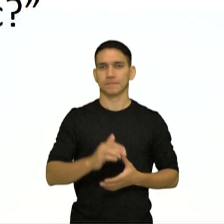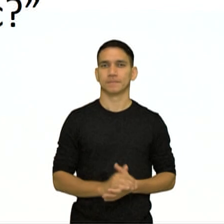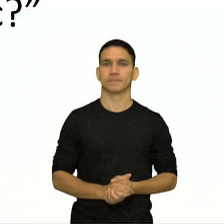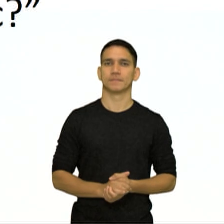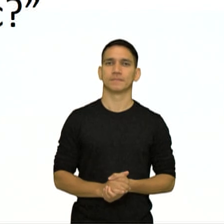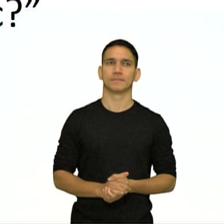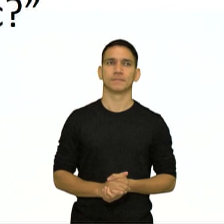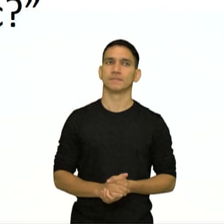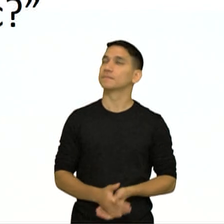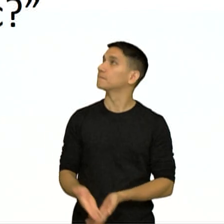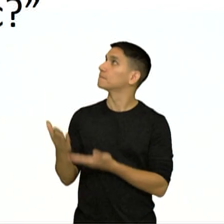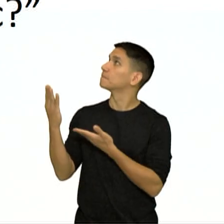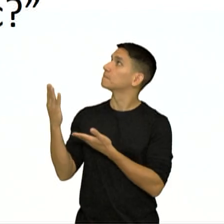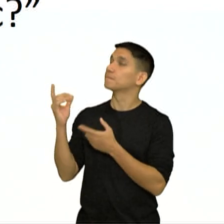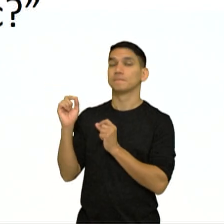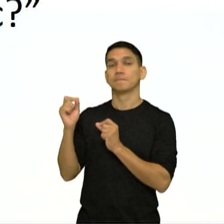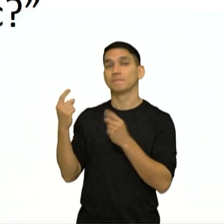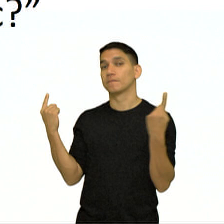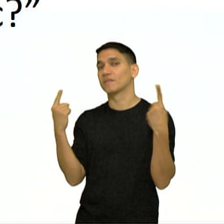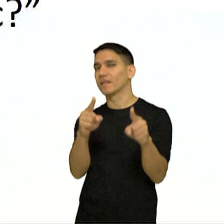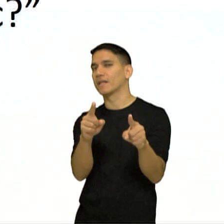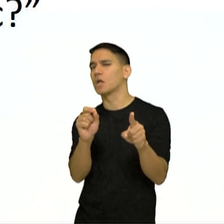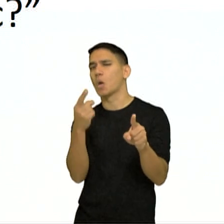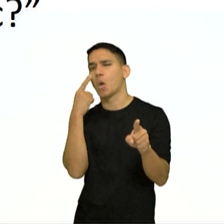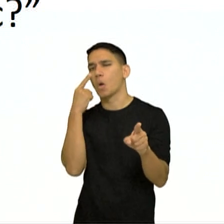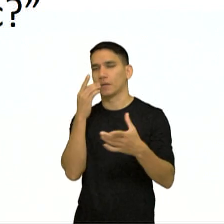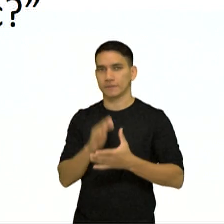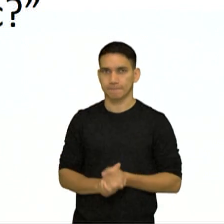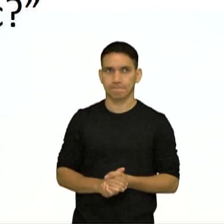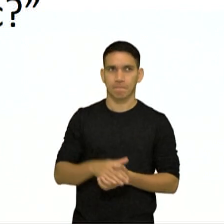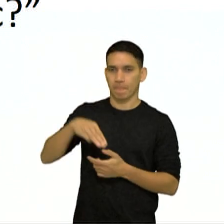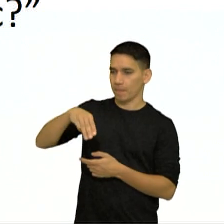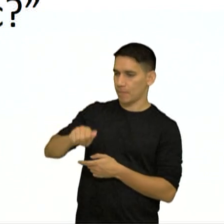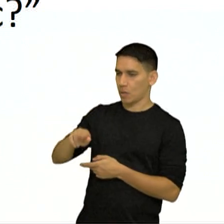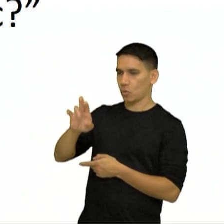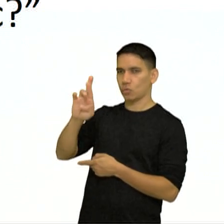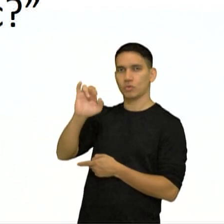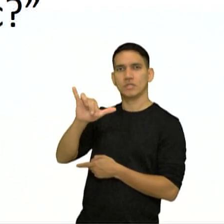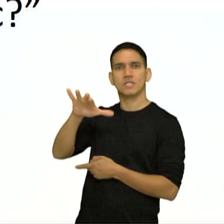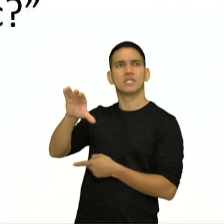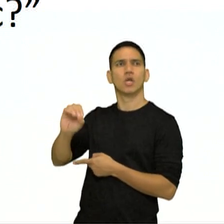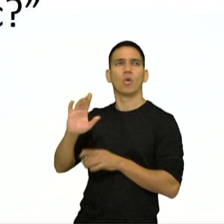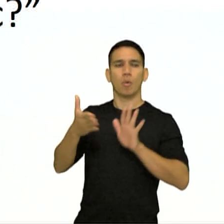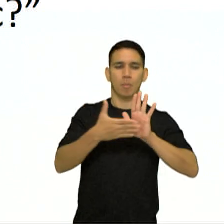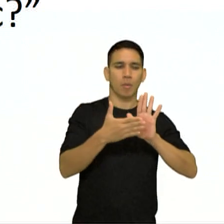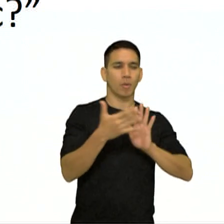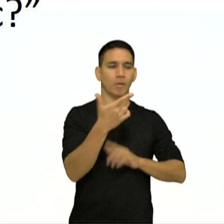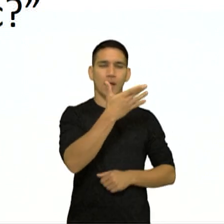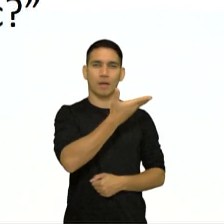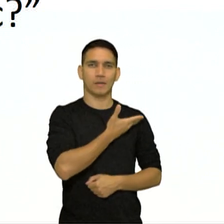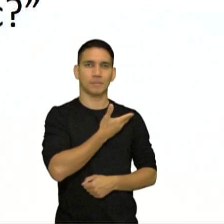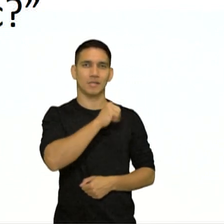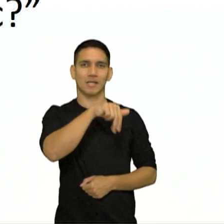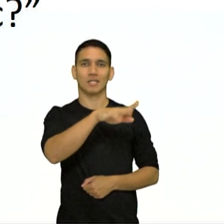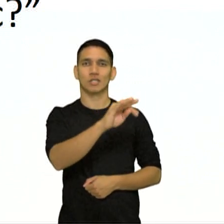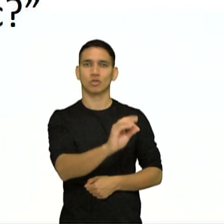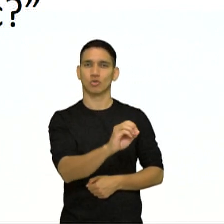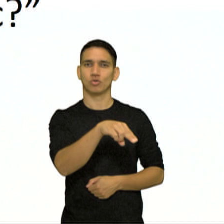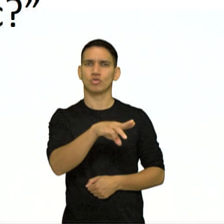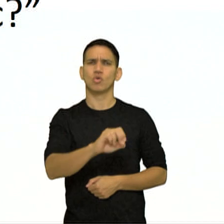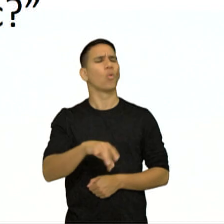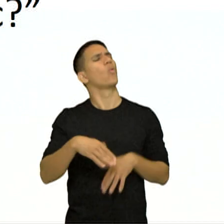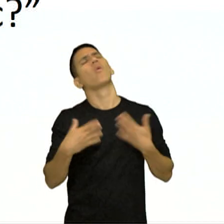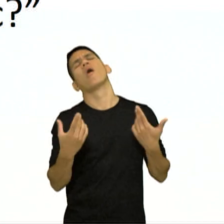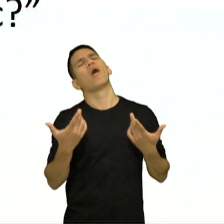então nós temos um desafio Olha lá Maurício adora desafios e propôs ao seu amigo António o seguinte qual é o